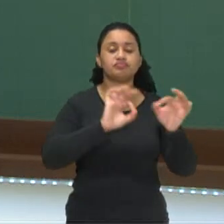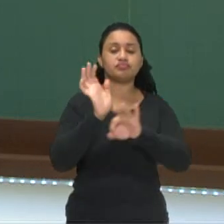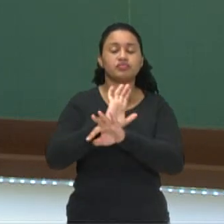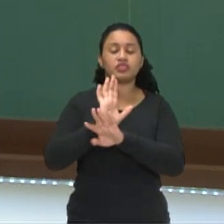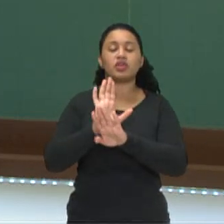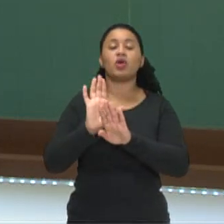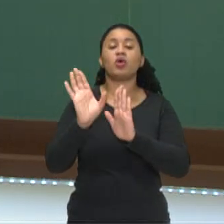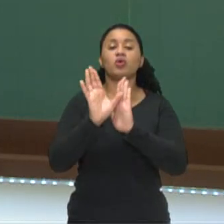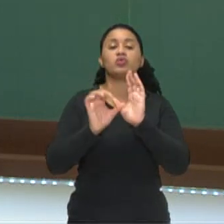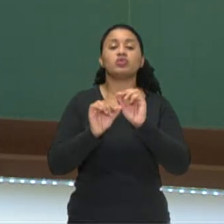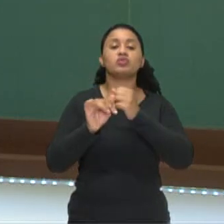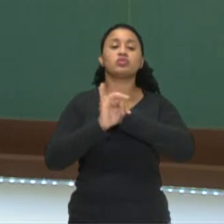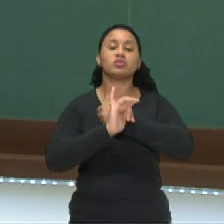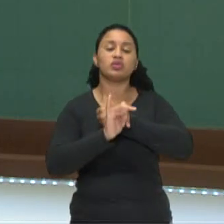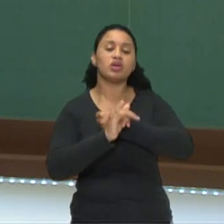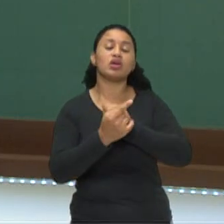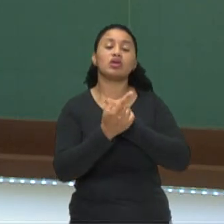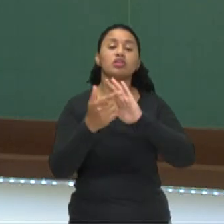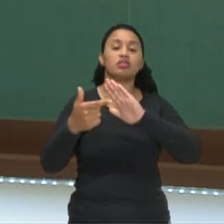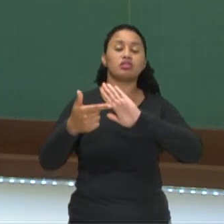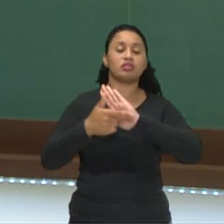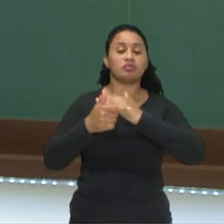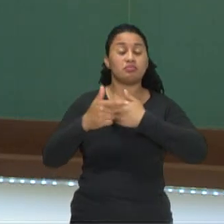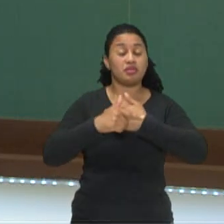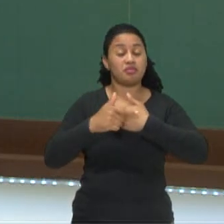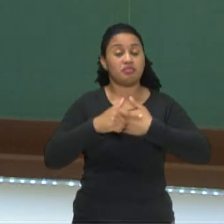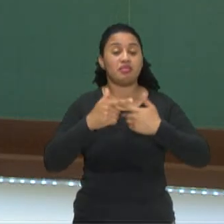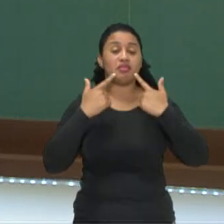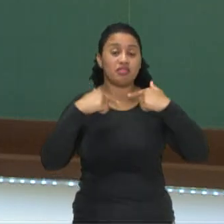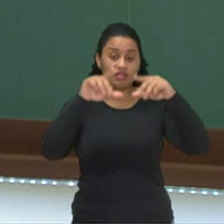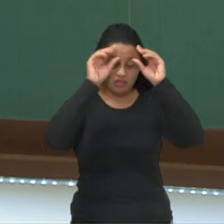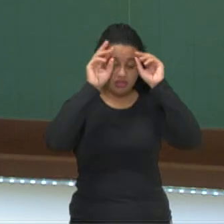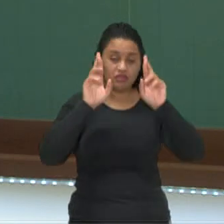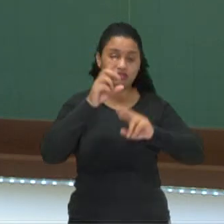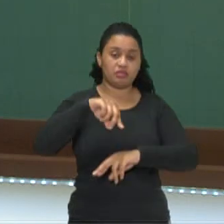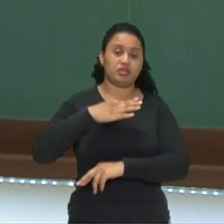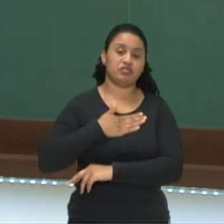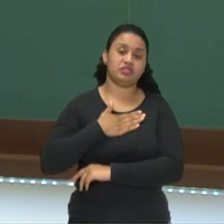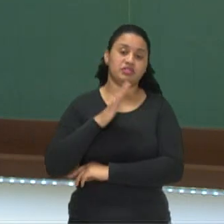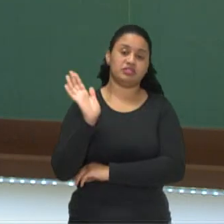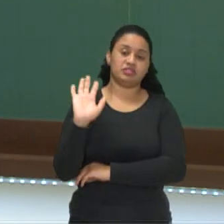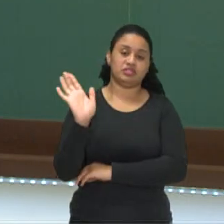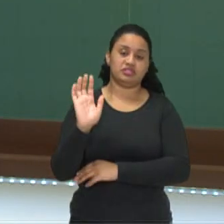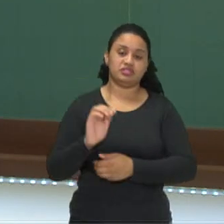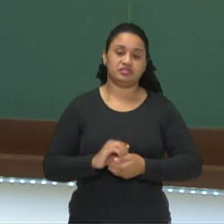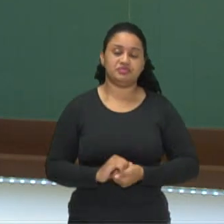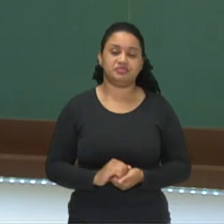a crônica e as funções da linguagem. Espero que vocês tenham gostado. Até breve.